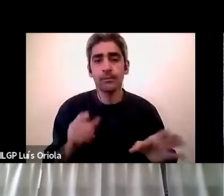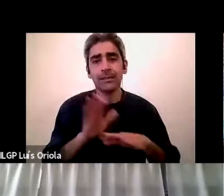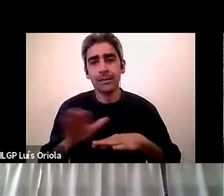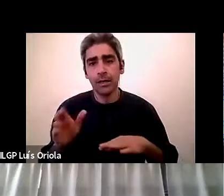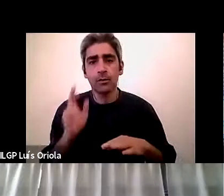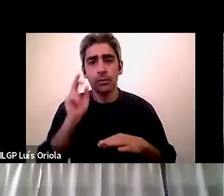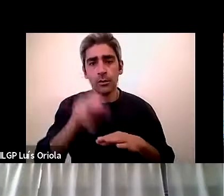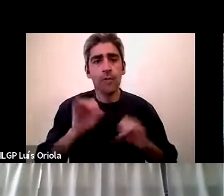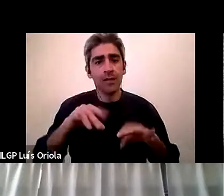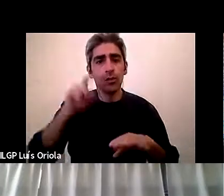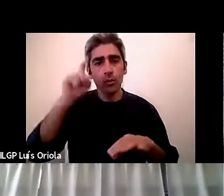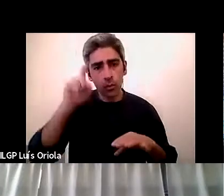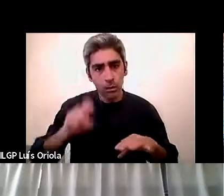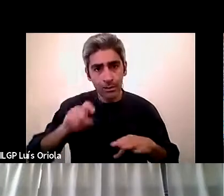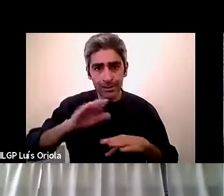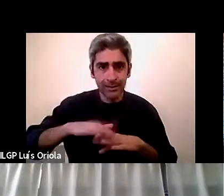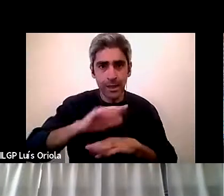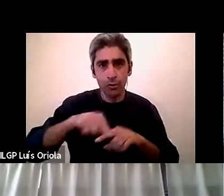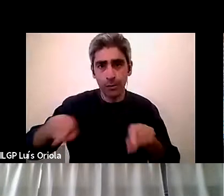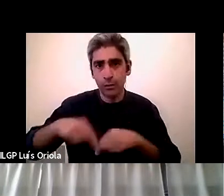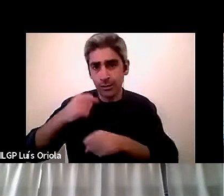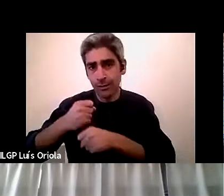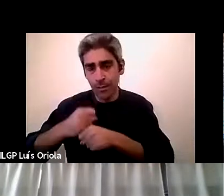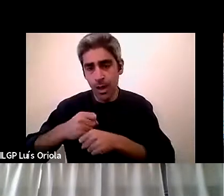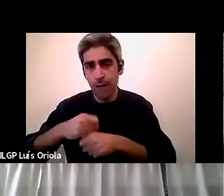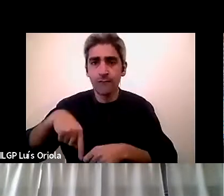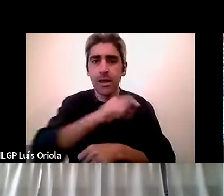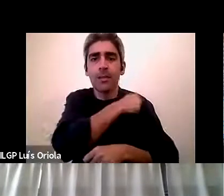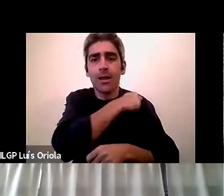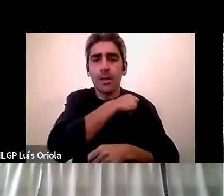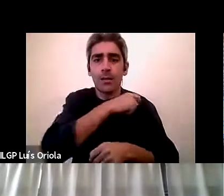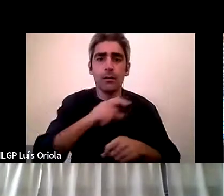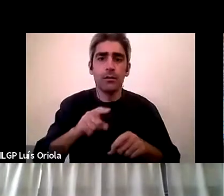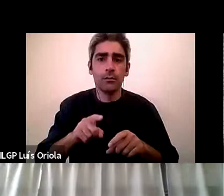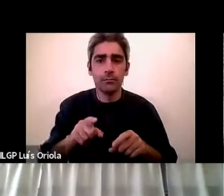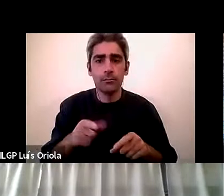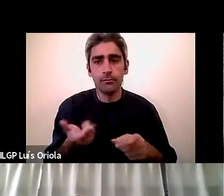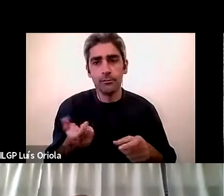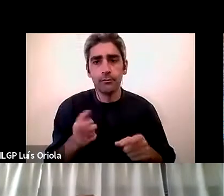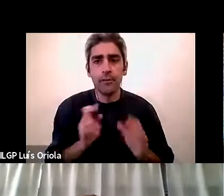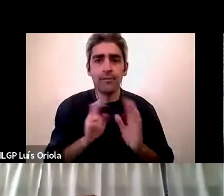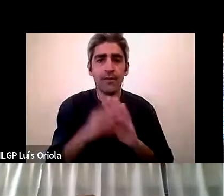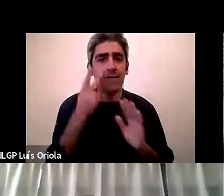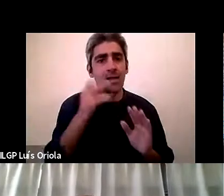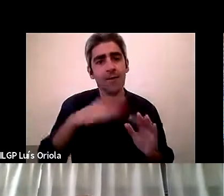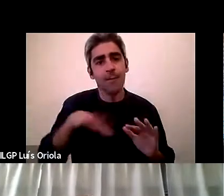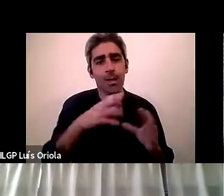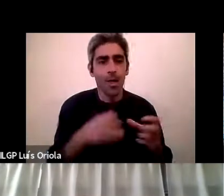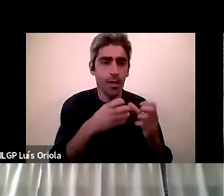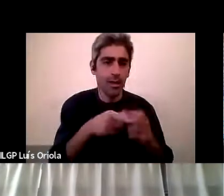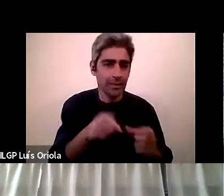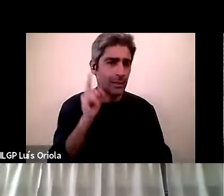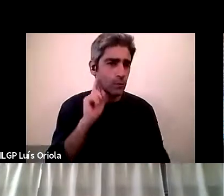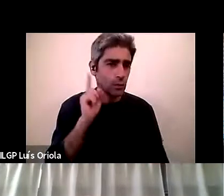Chegarmos ao final do dia, sairmos do nosso espaço de trabalho e ir para casa, é para entrar na nossa vida familiar. Isto é